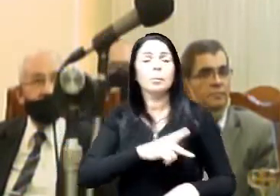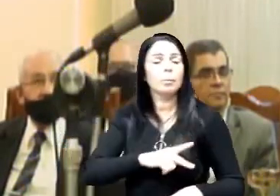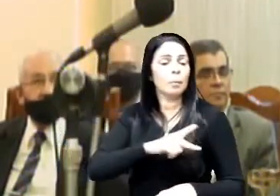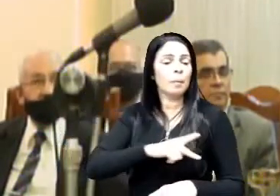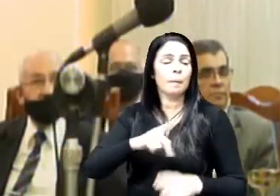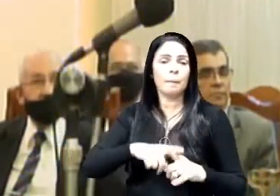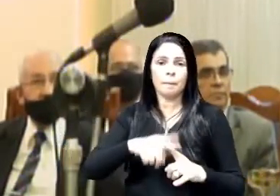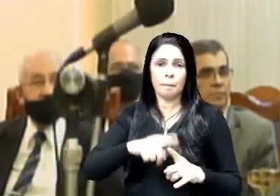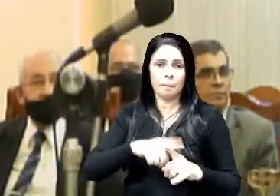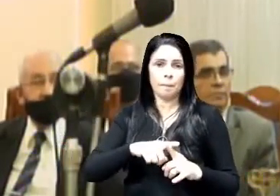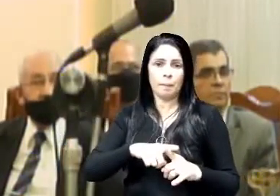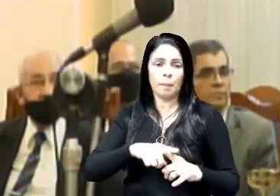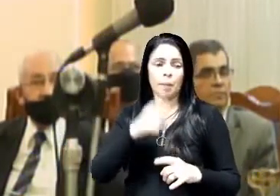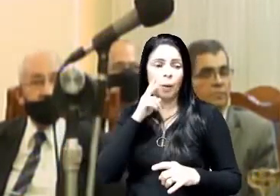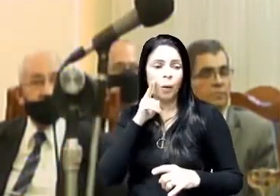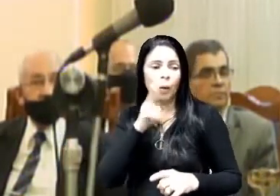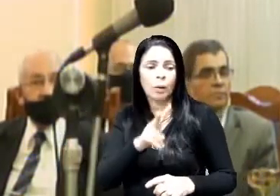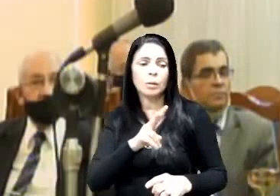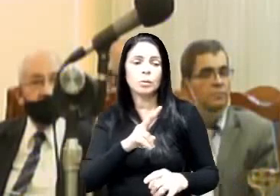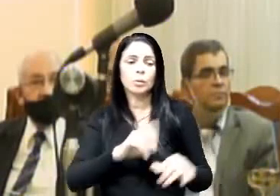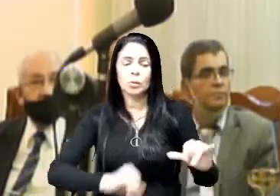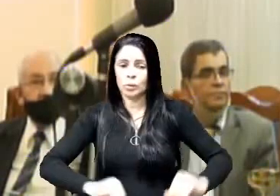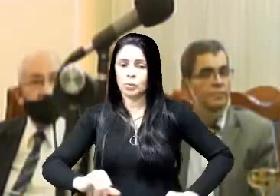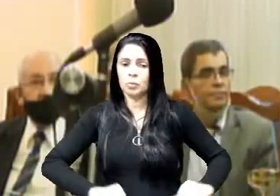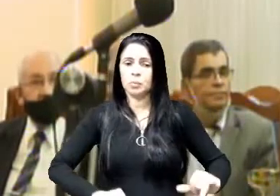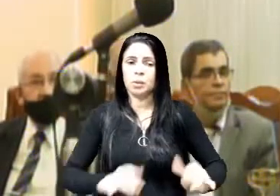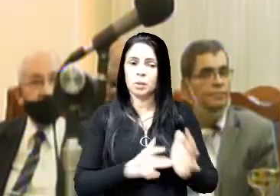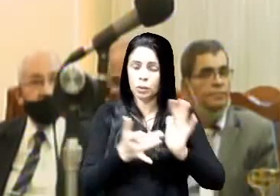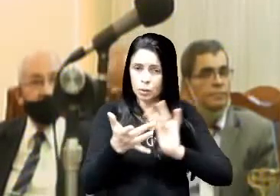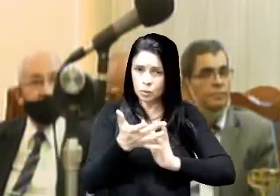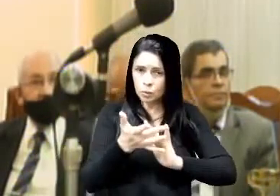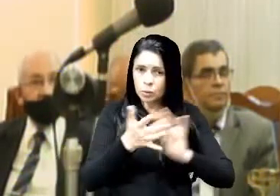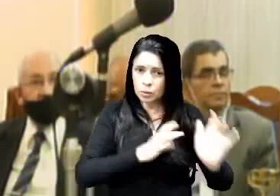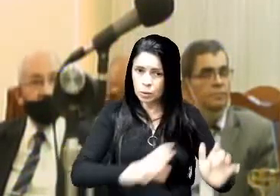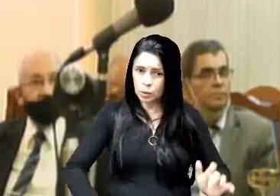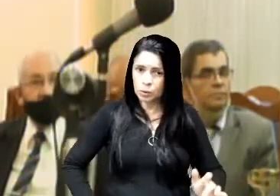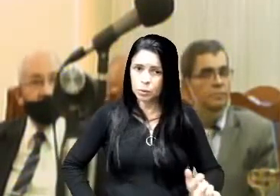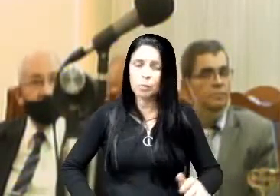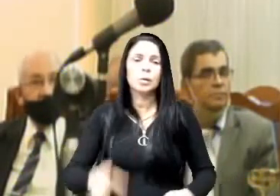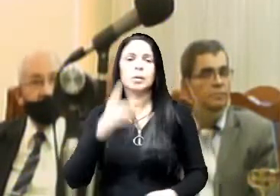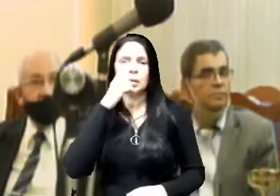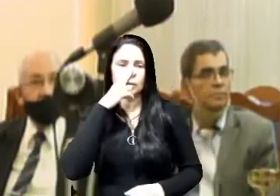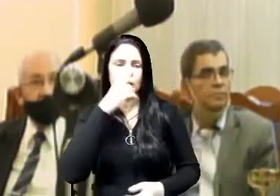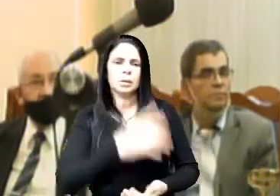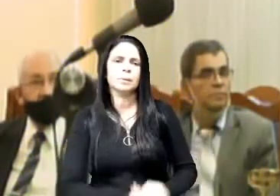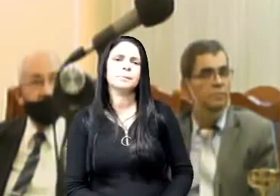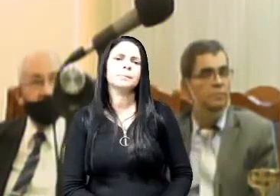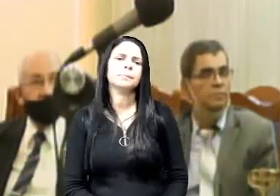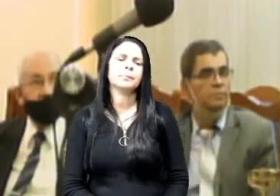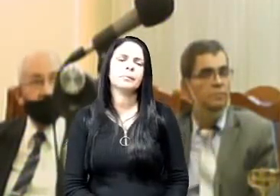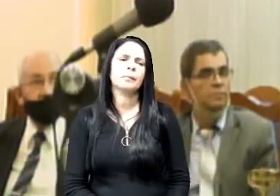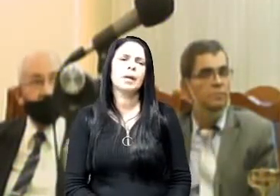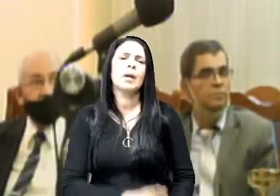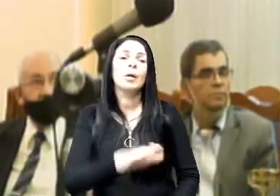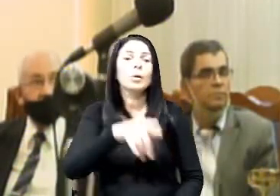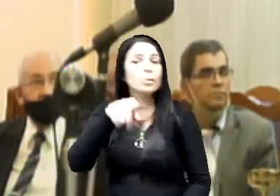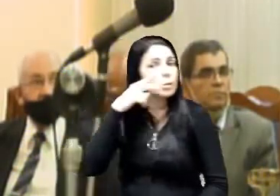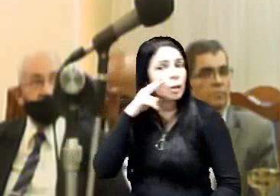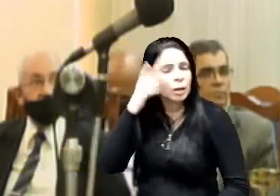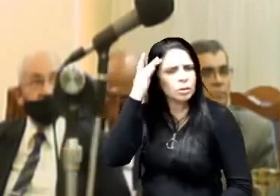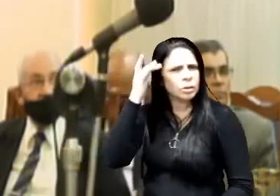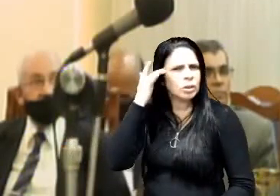aí o sofrimento de Cristo e o do cristão. Paulo disse, olha, quando você estiver achando que está demais, Jesus, está demais.